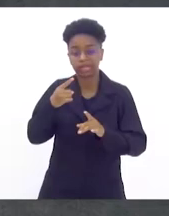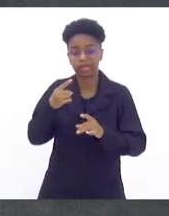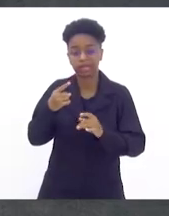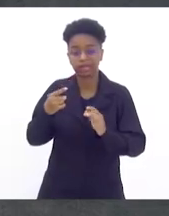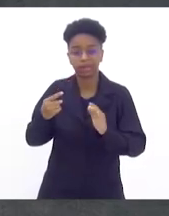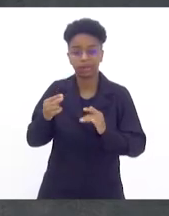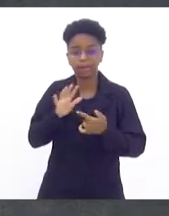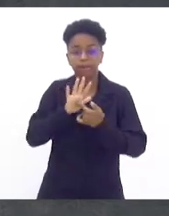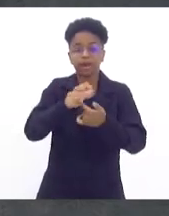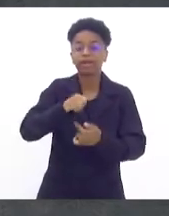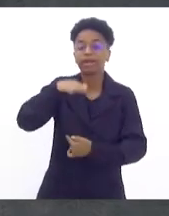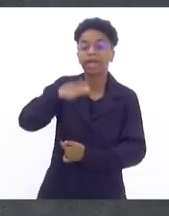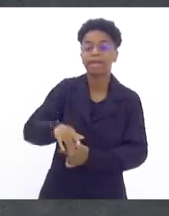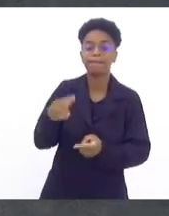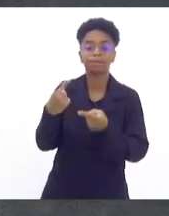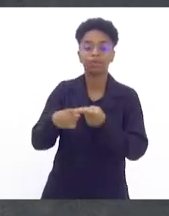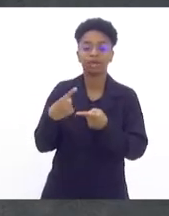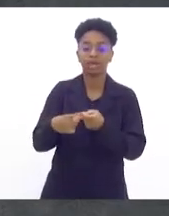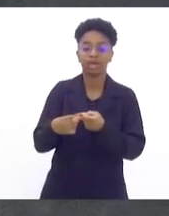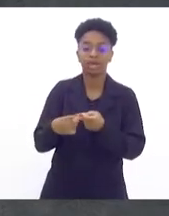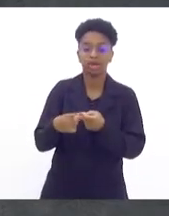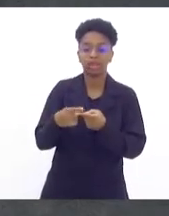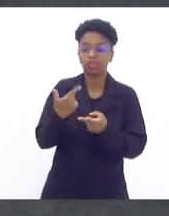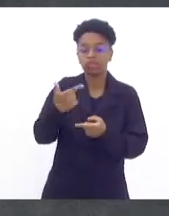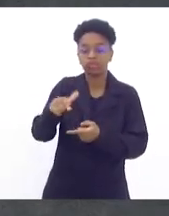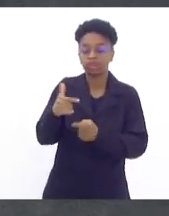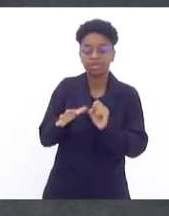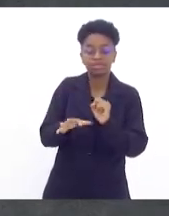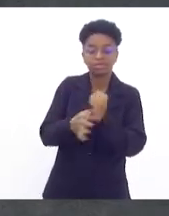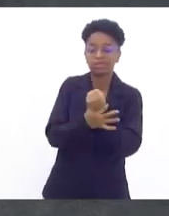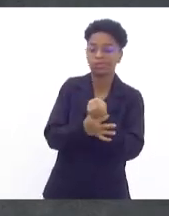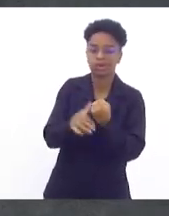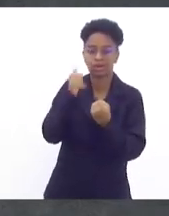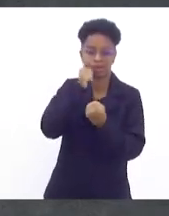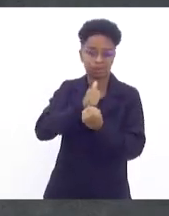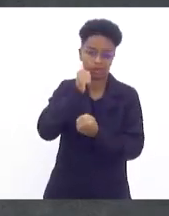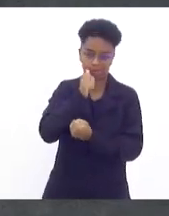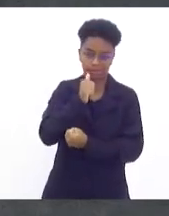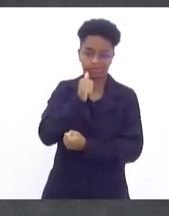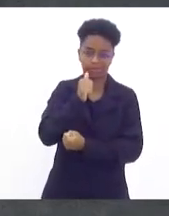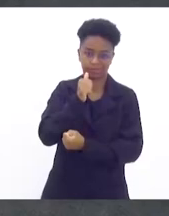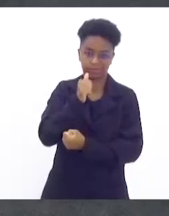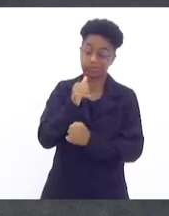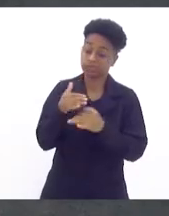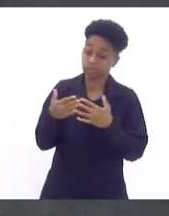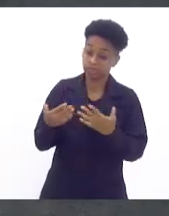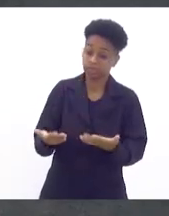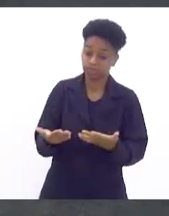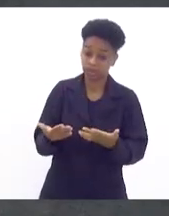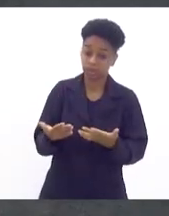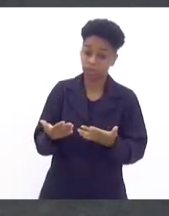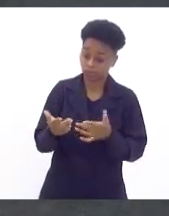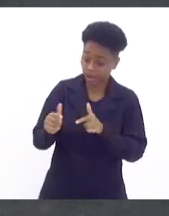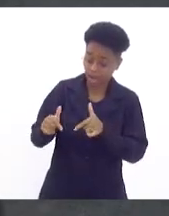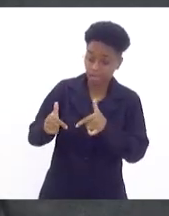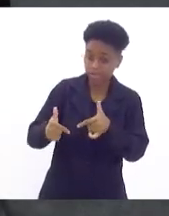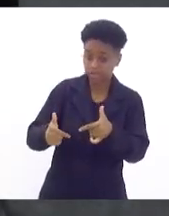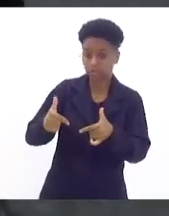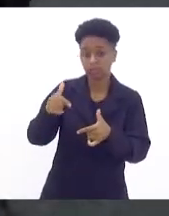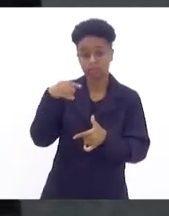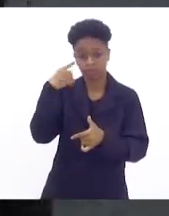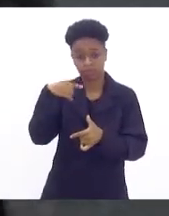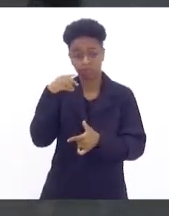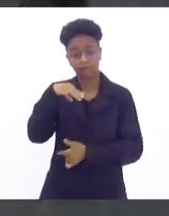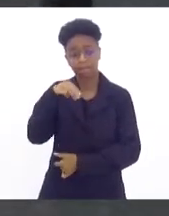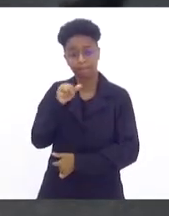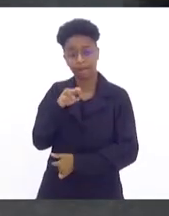tínhamos ali uma situação que é segurar a segurança dessa mulher então é nesse ativa da deputada Marta